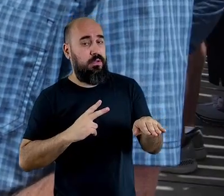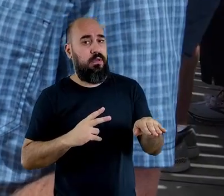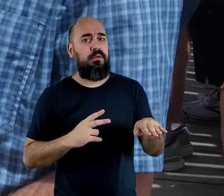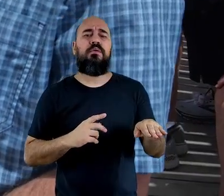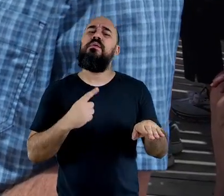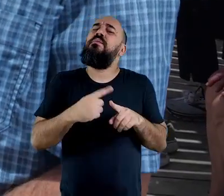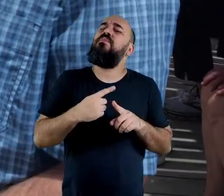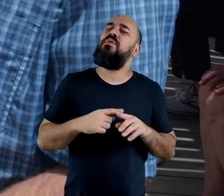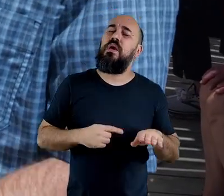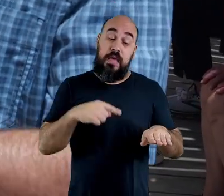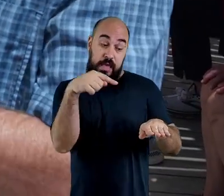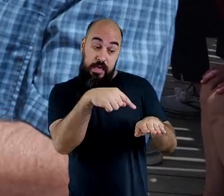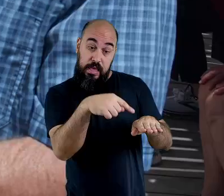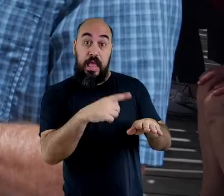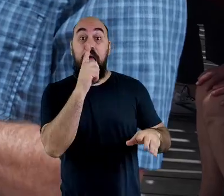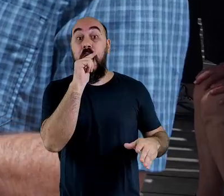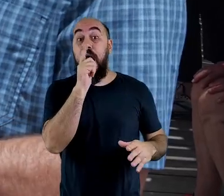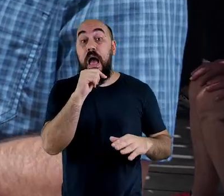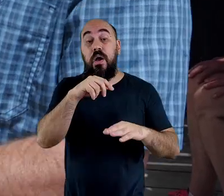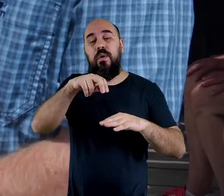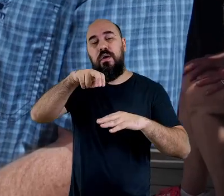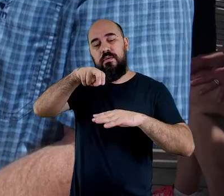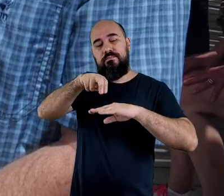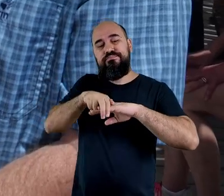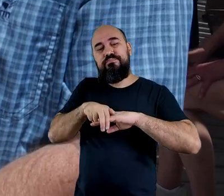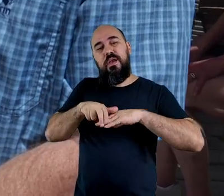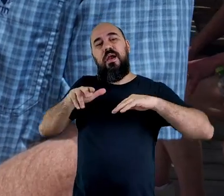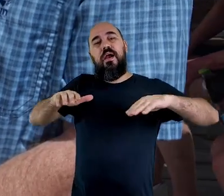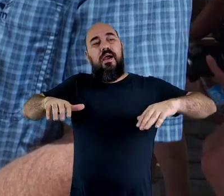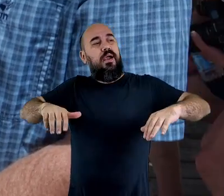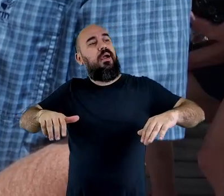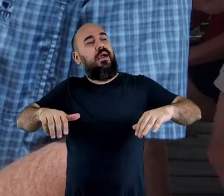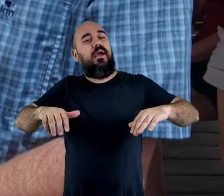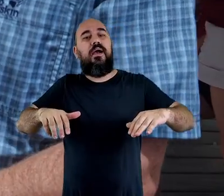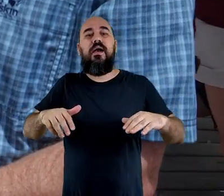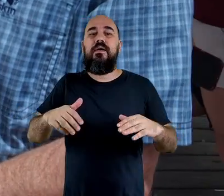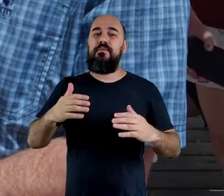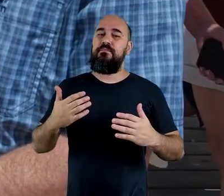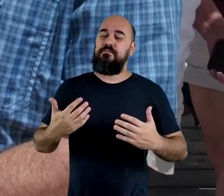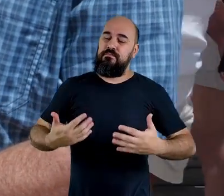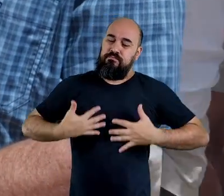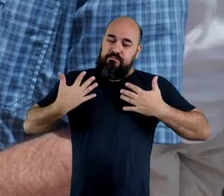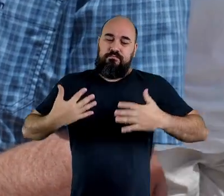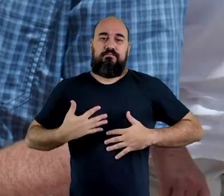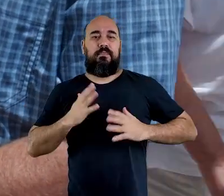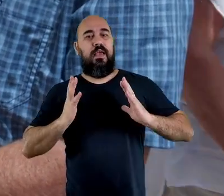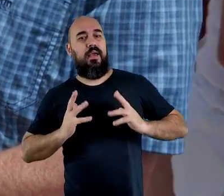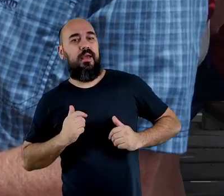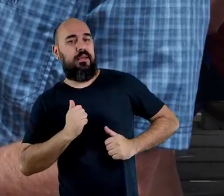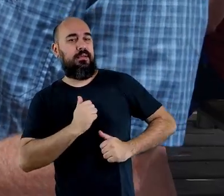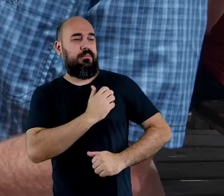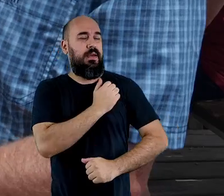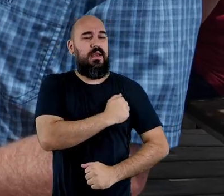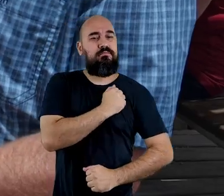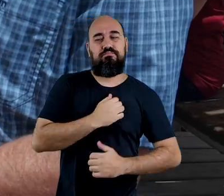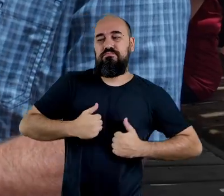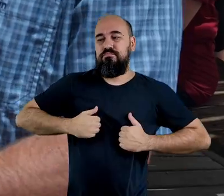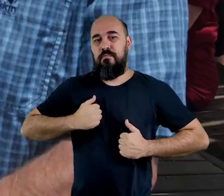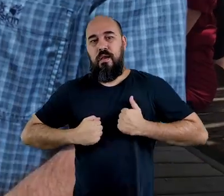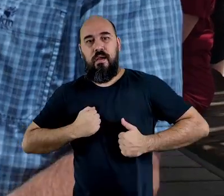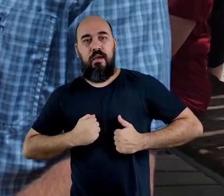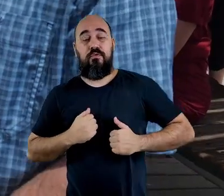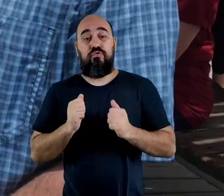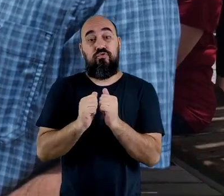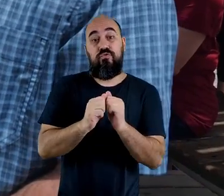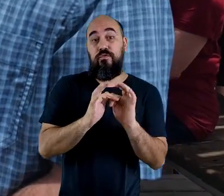talvez fosse o único lugar em que Herodes podia ter um momento agradável com sua família, com essa bela vista. E por